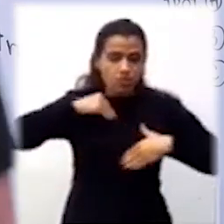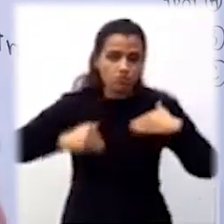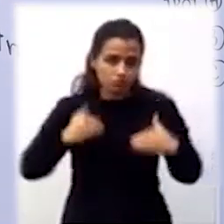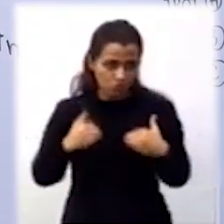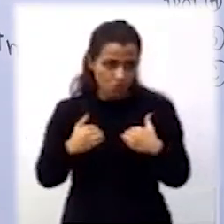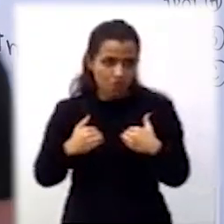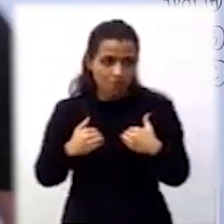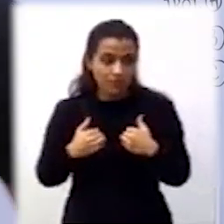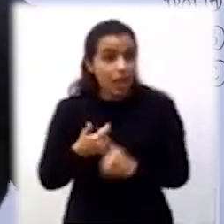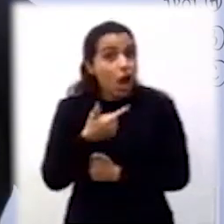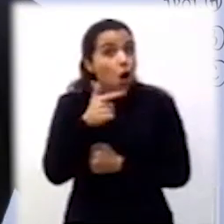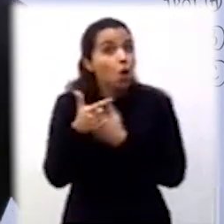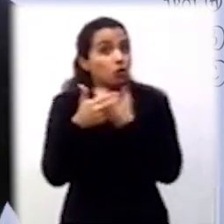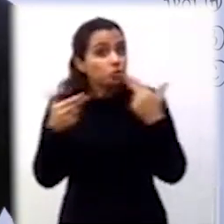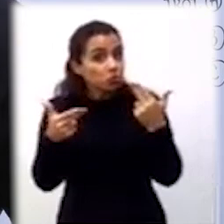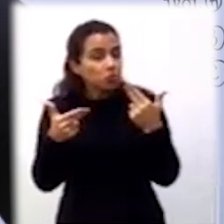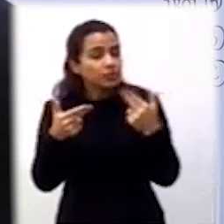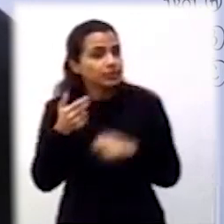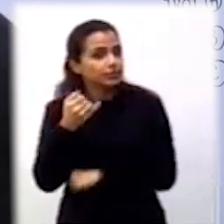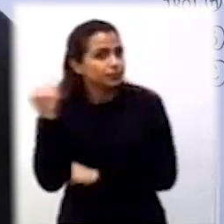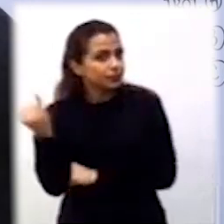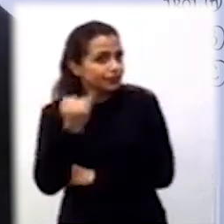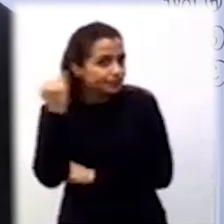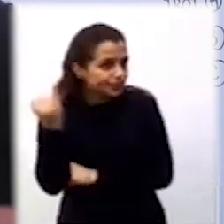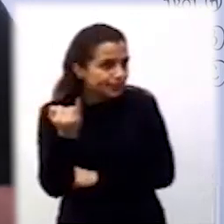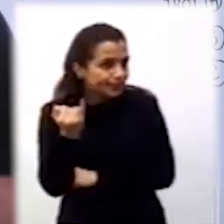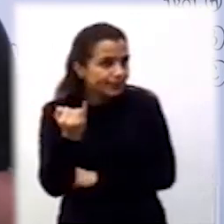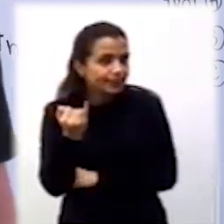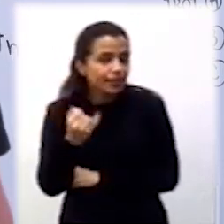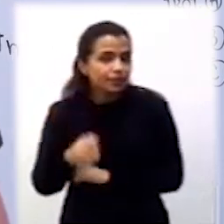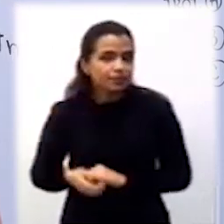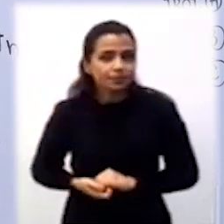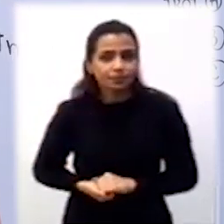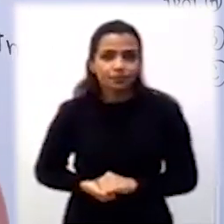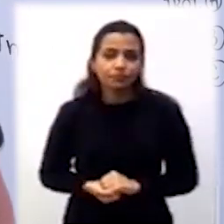uma coisa muito importante que cai bastante, ele é resistente.